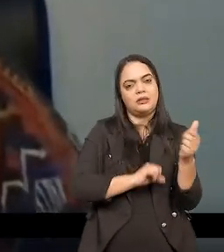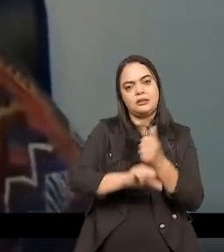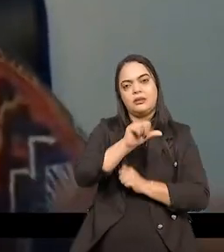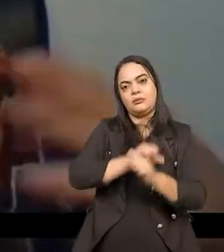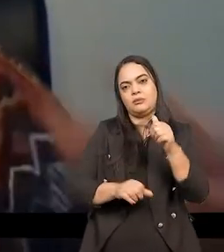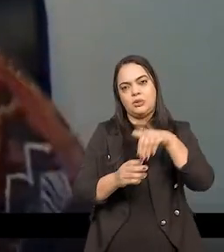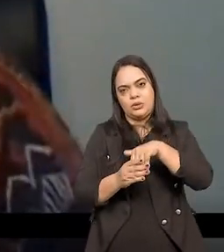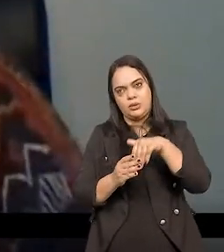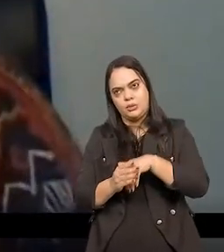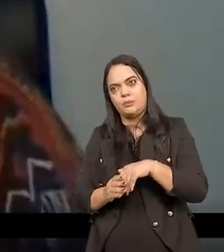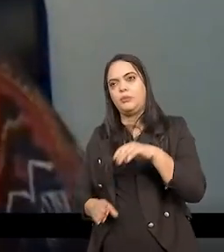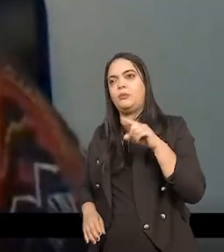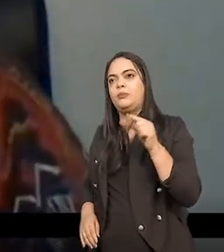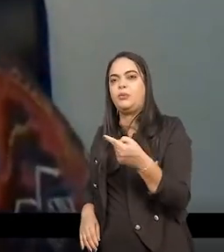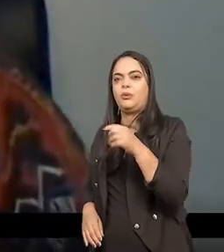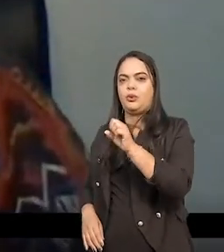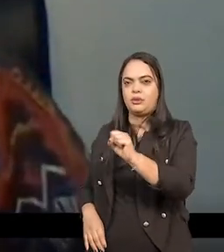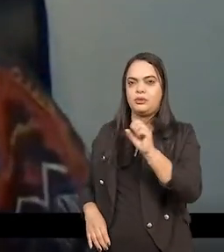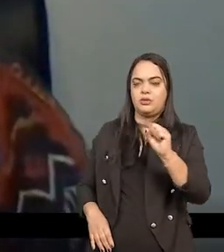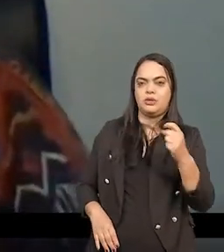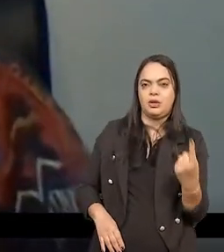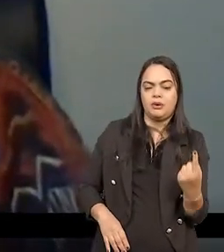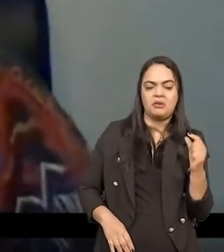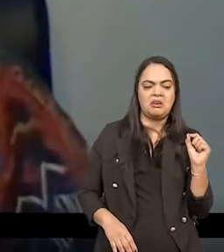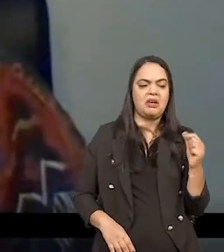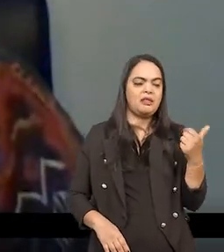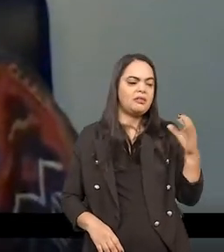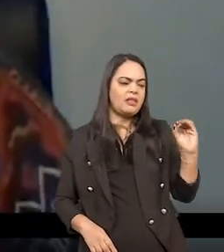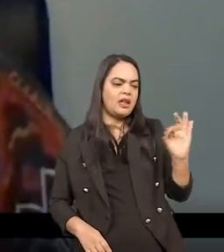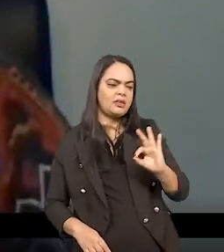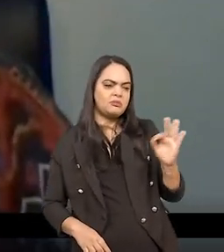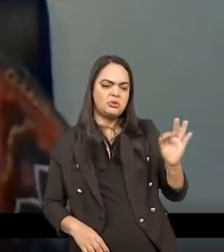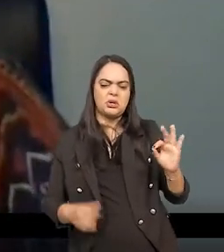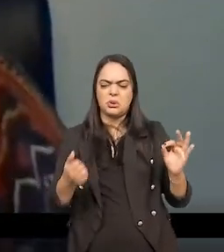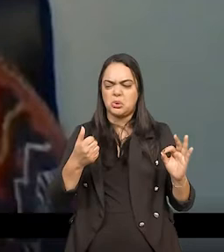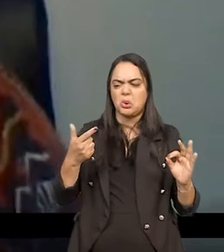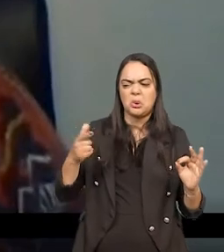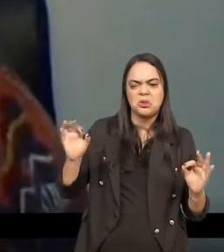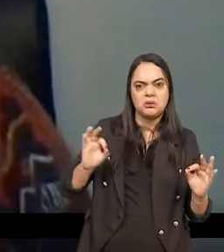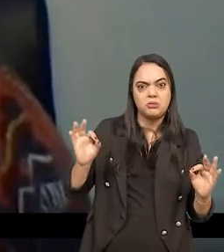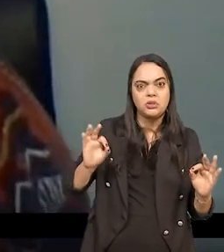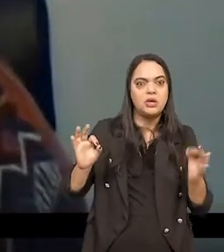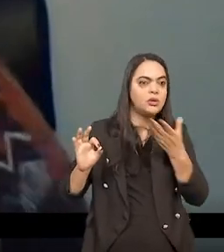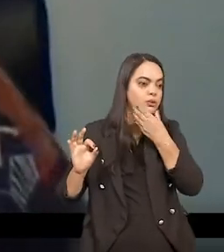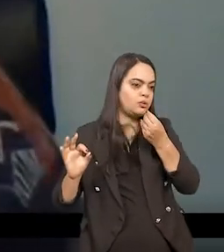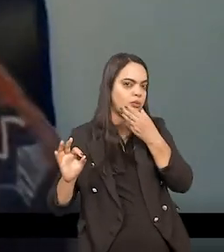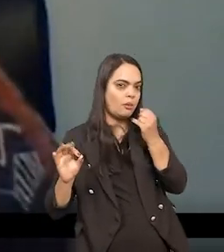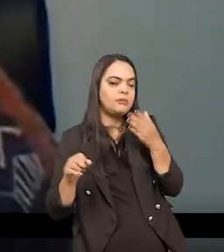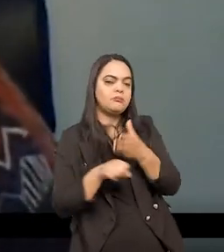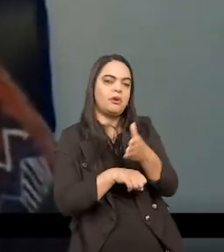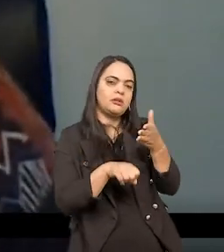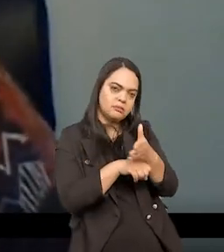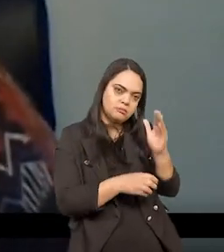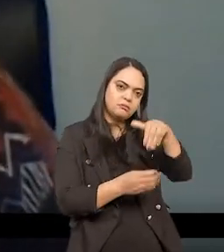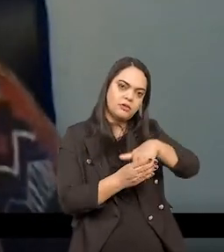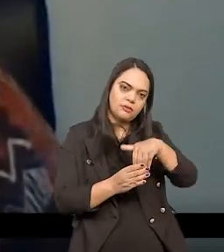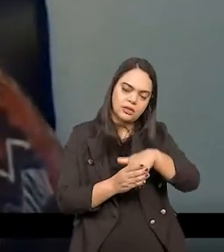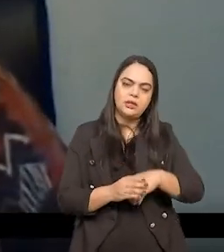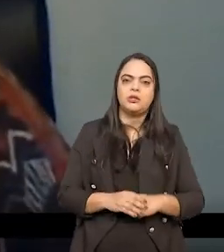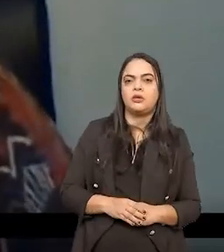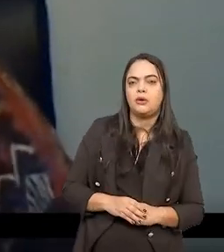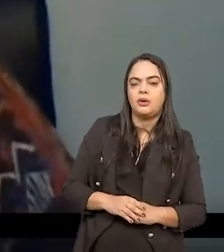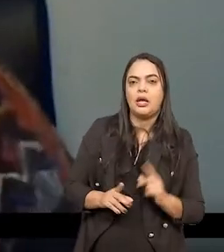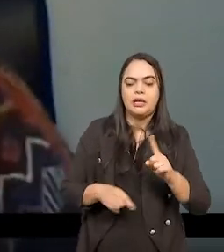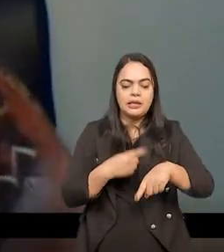1881, 10 a 12% da população masculina participava do jogo eleitoral, e que com essa lei